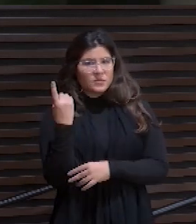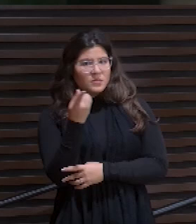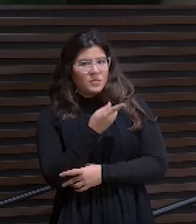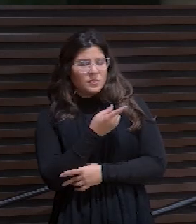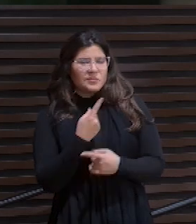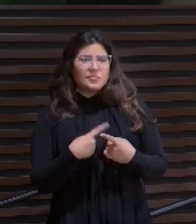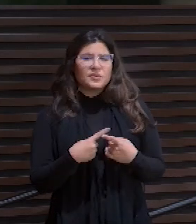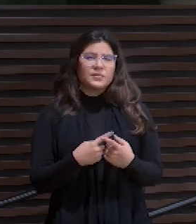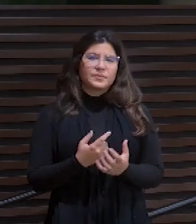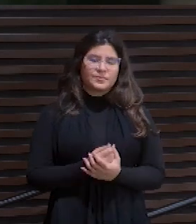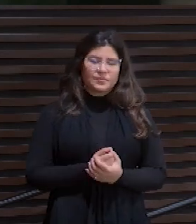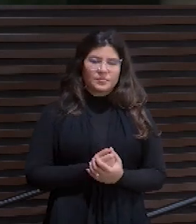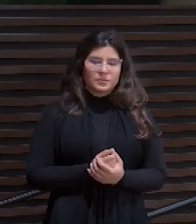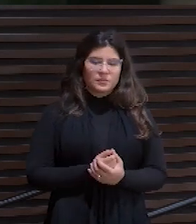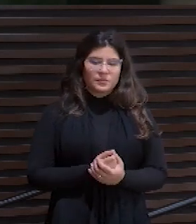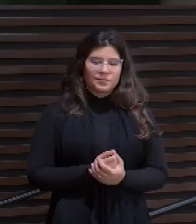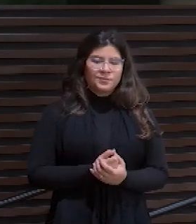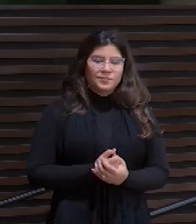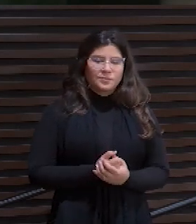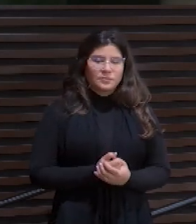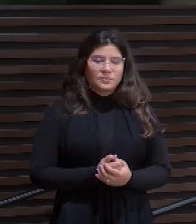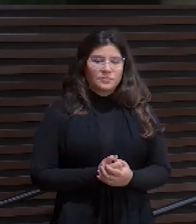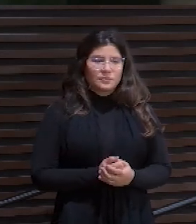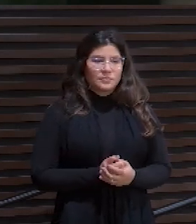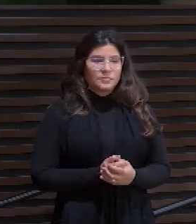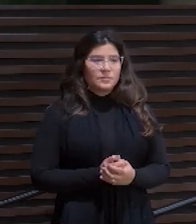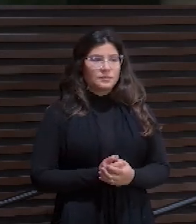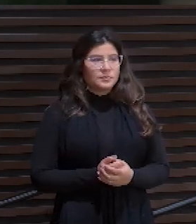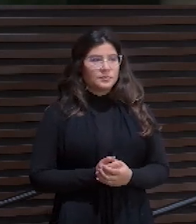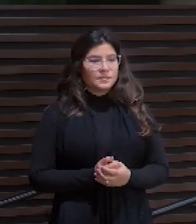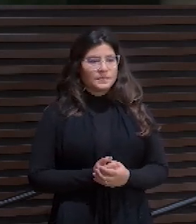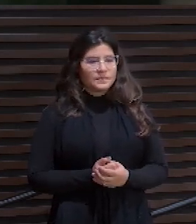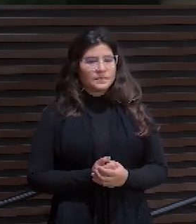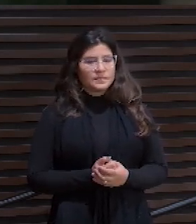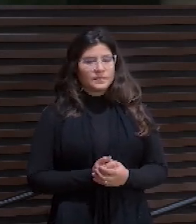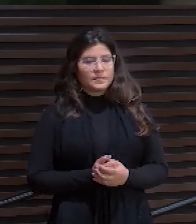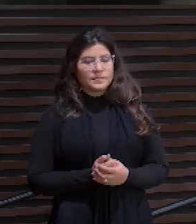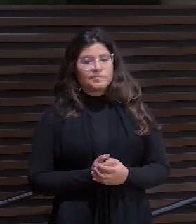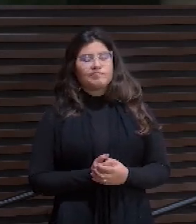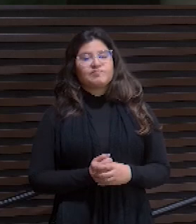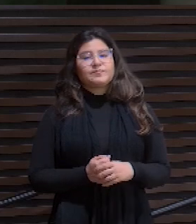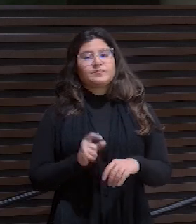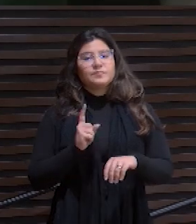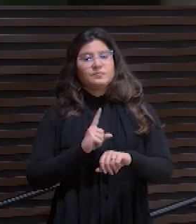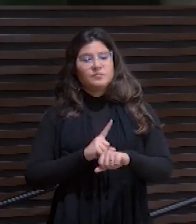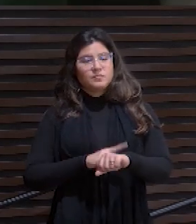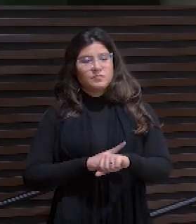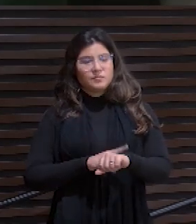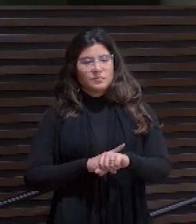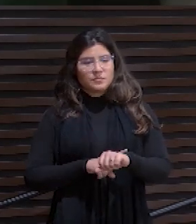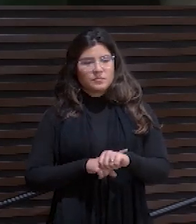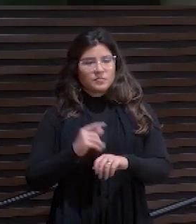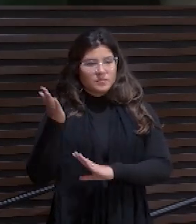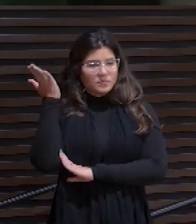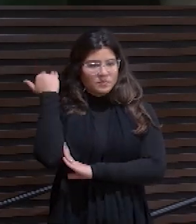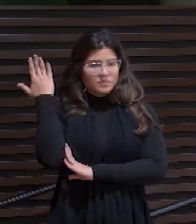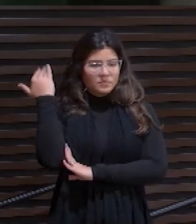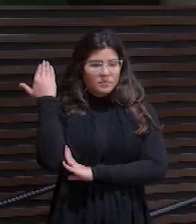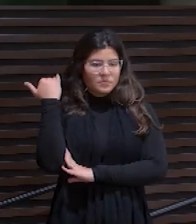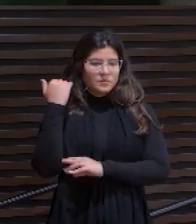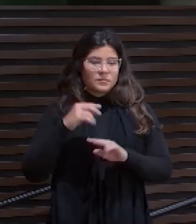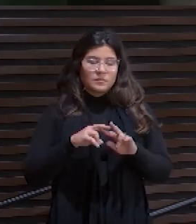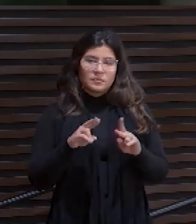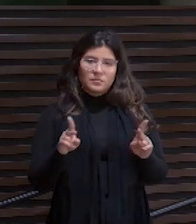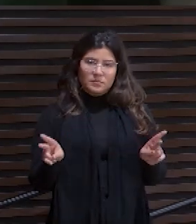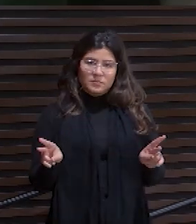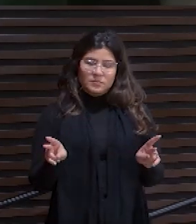Então, assim como em outras oportunidades, em várias oportunidades em relação ao ministério terreno de Jesus, os religiosos